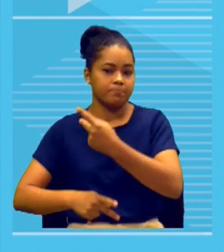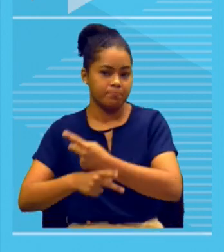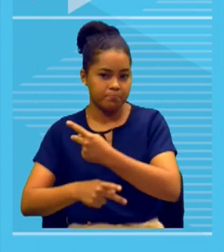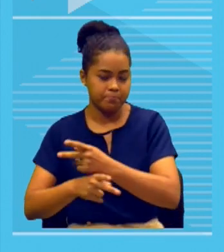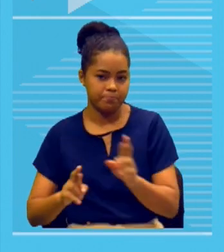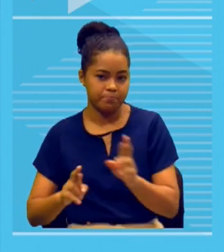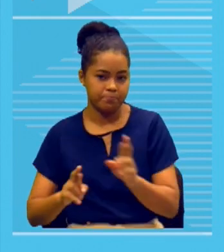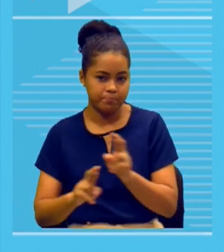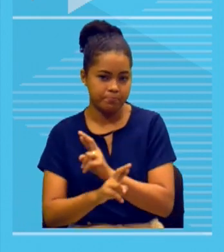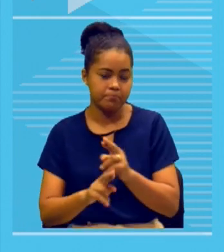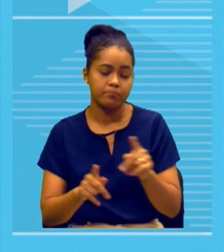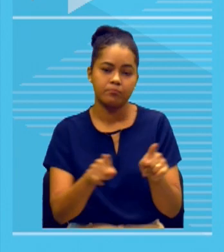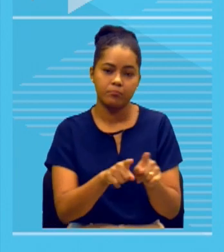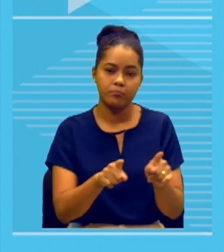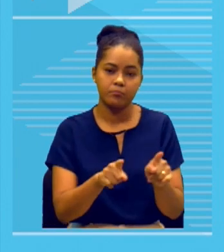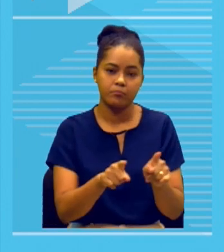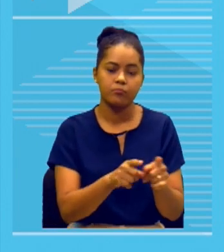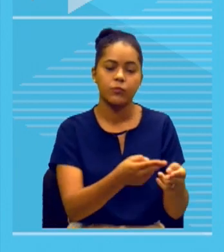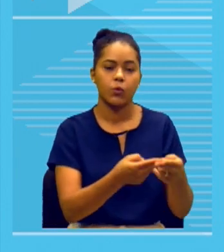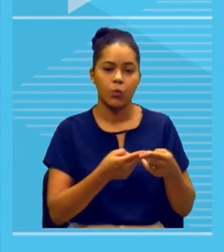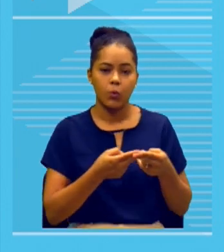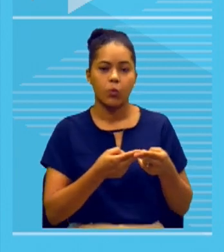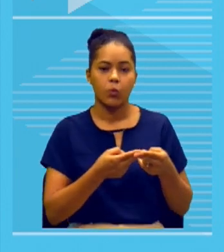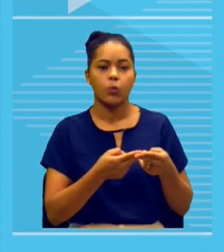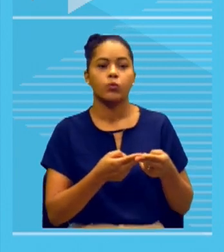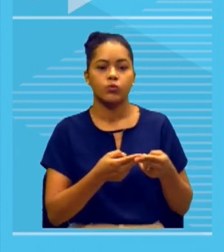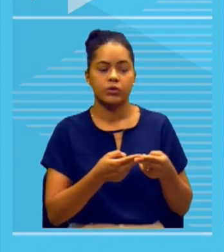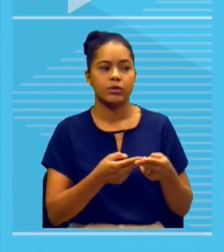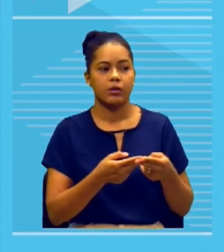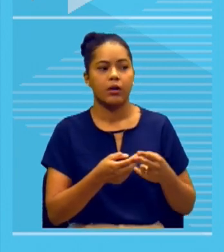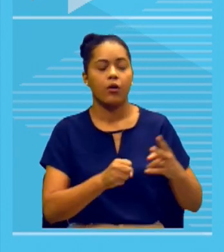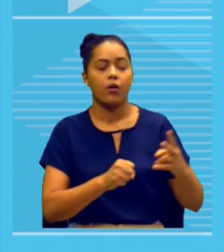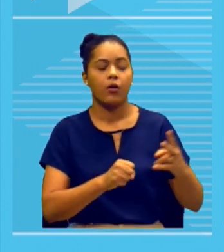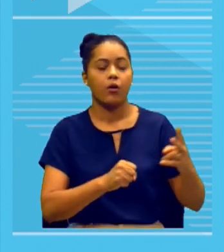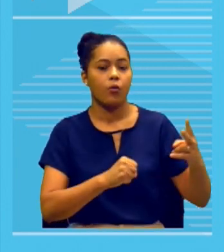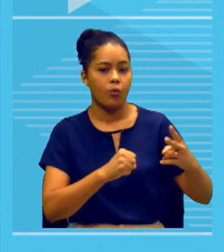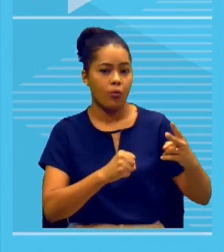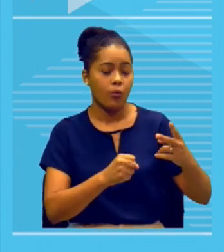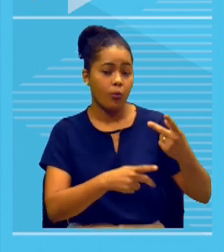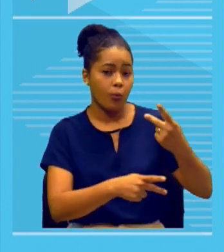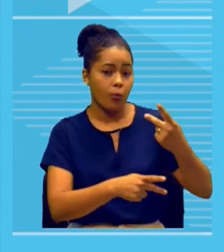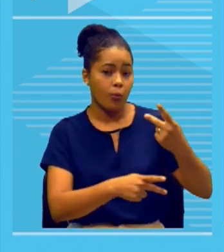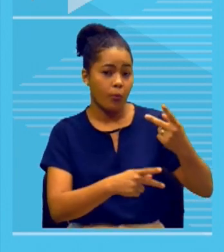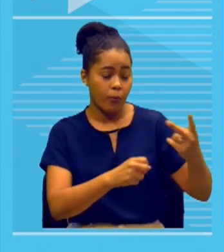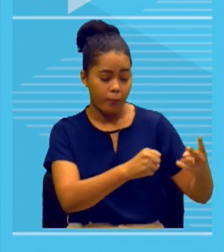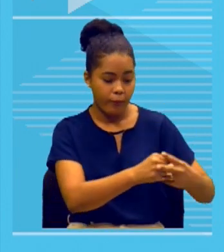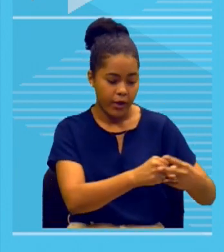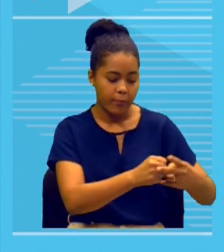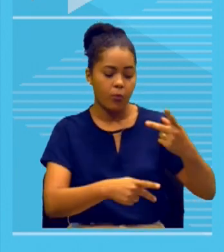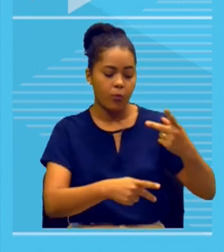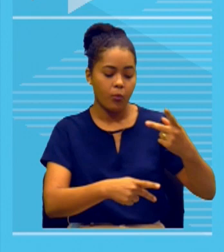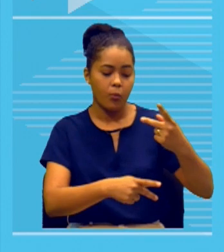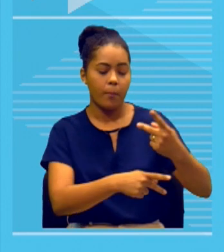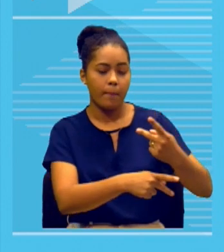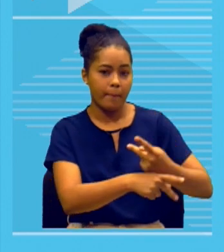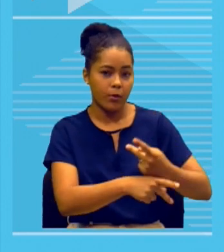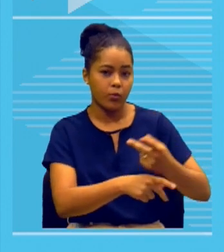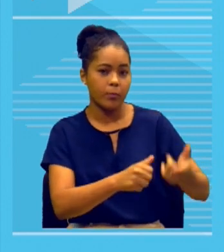de próclise o relativo Ele sempre vai retomar um termo antecedente